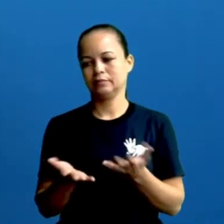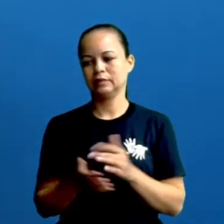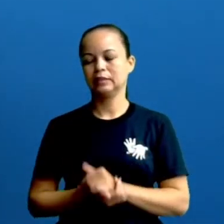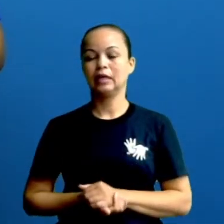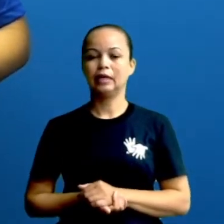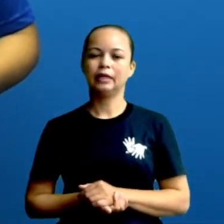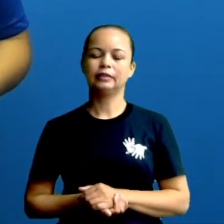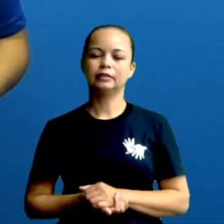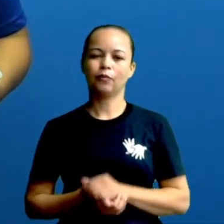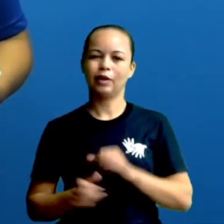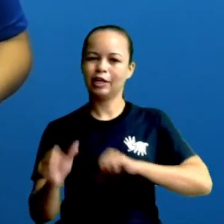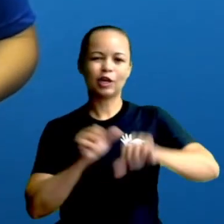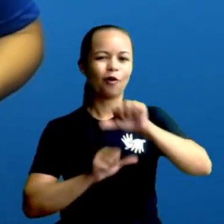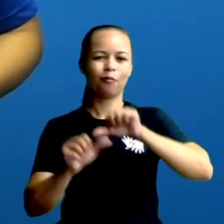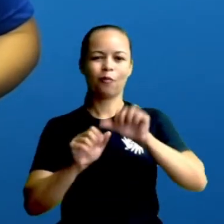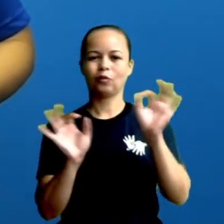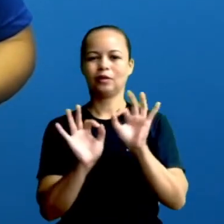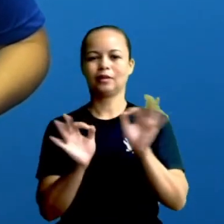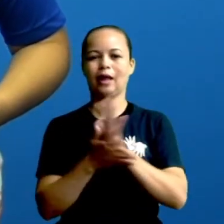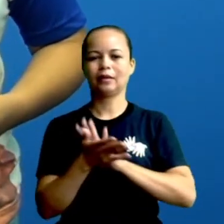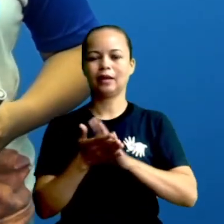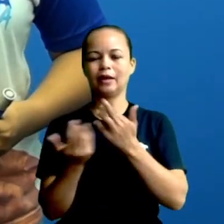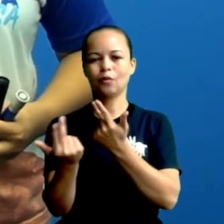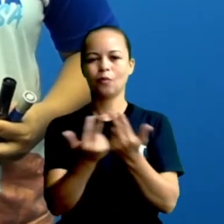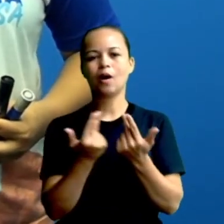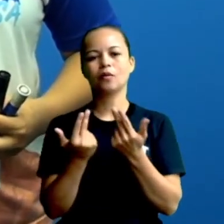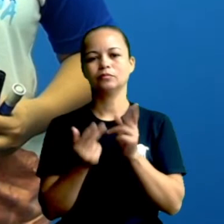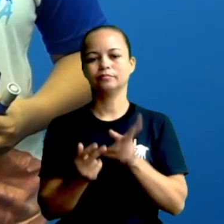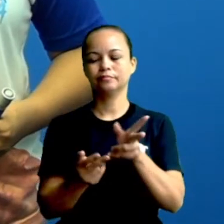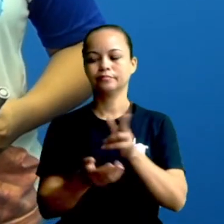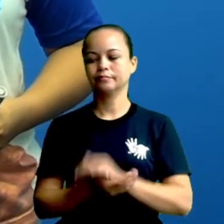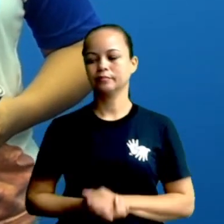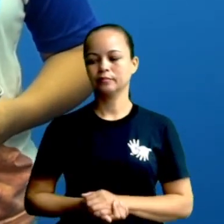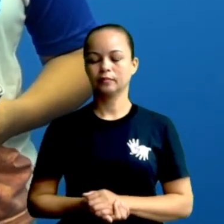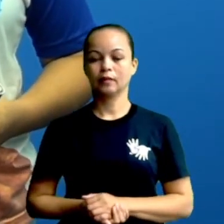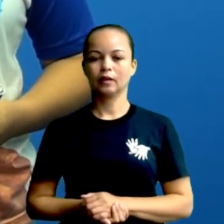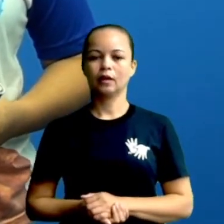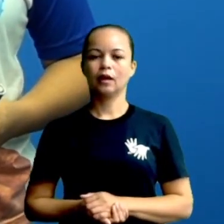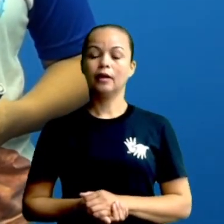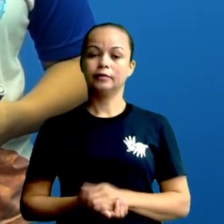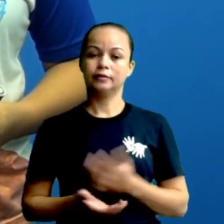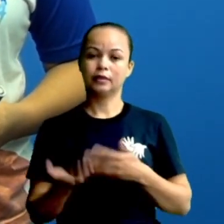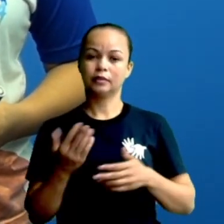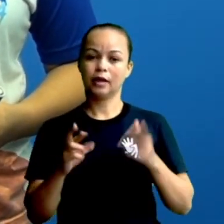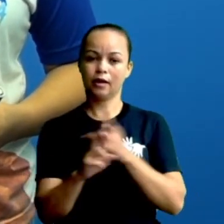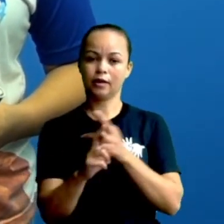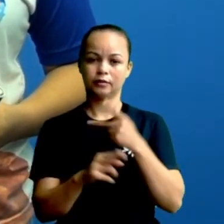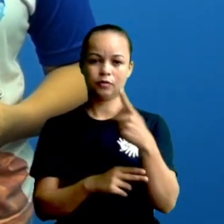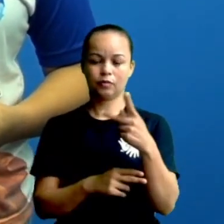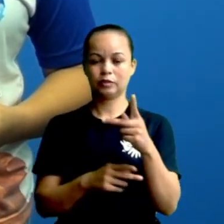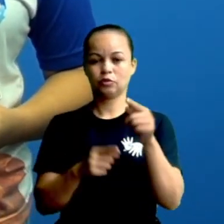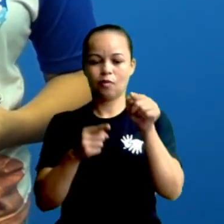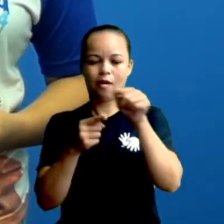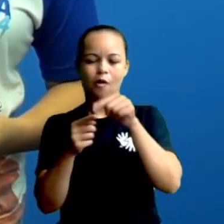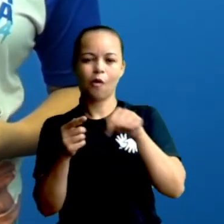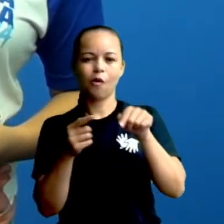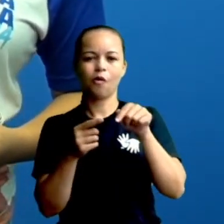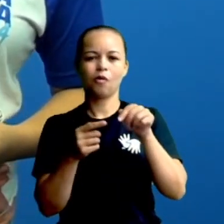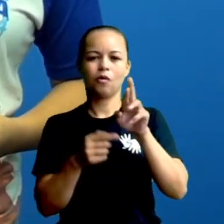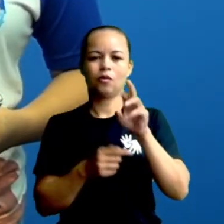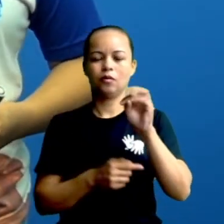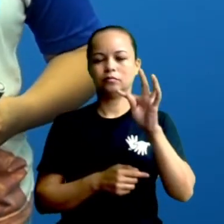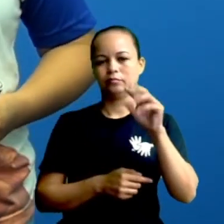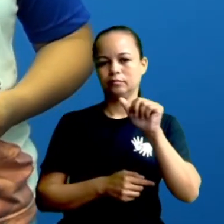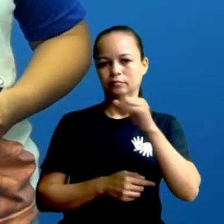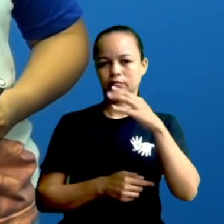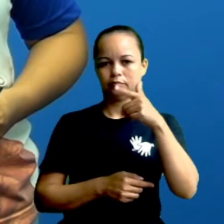é invariante, tá? E ele diz o seguinte, ele é invariante em relação à sua rotação. Então, independente da rotação